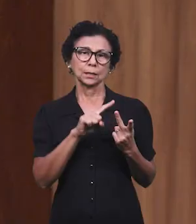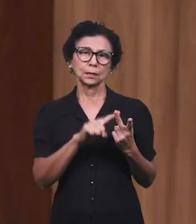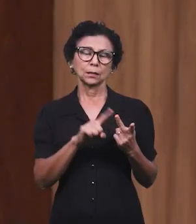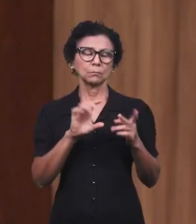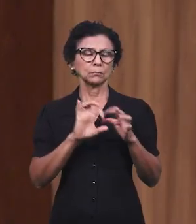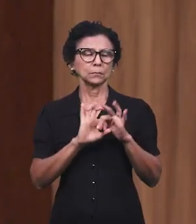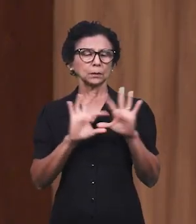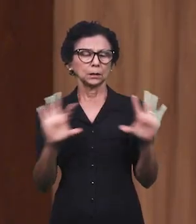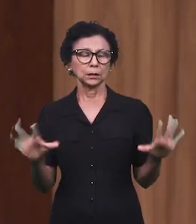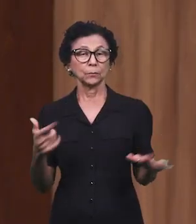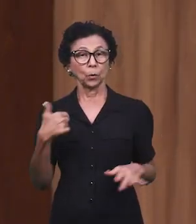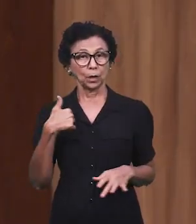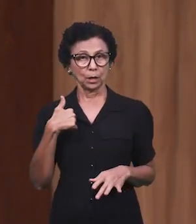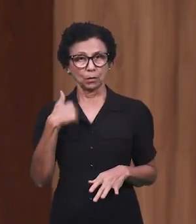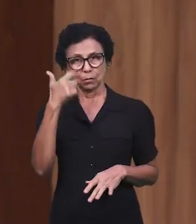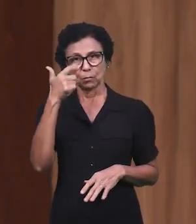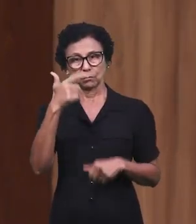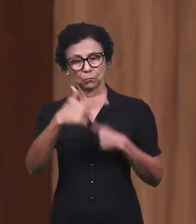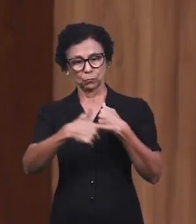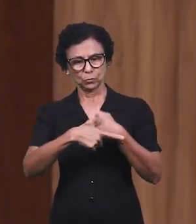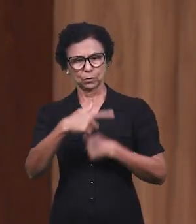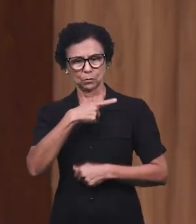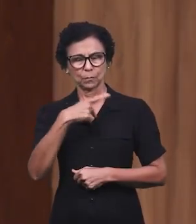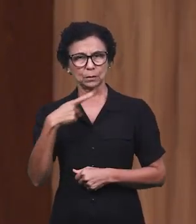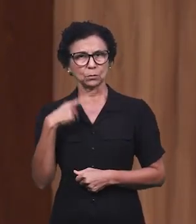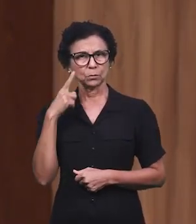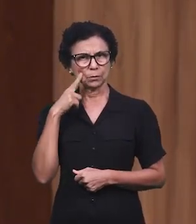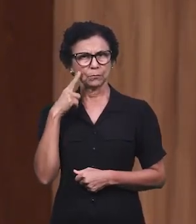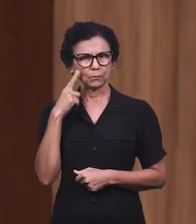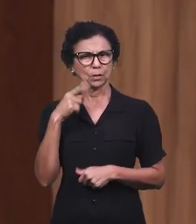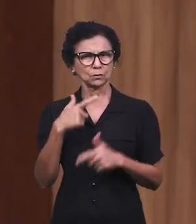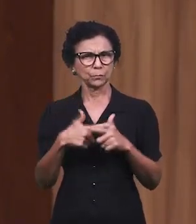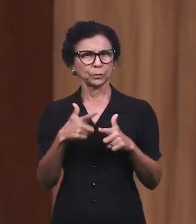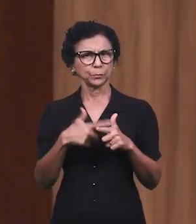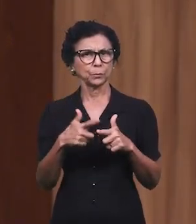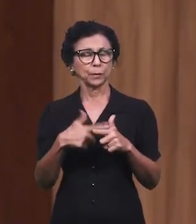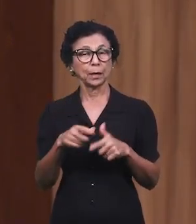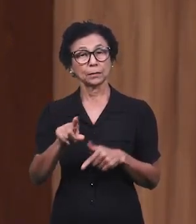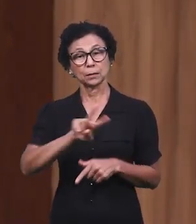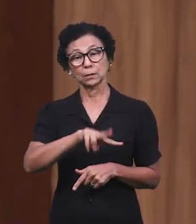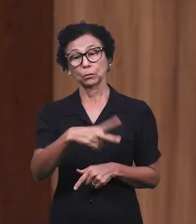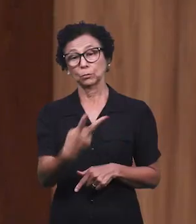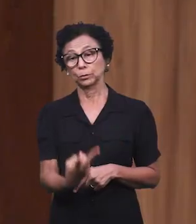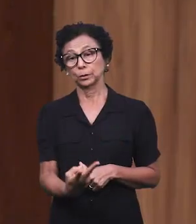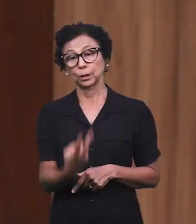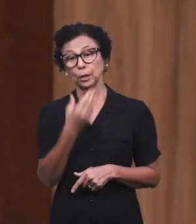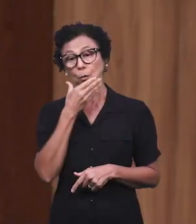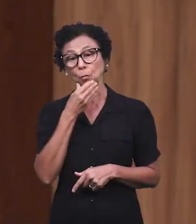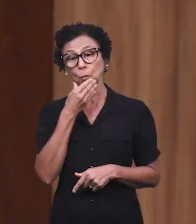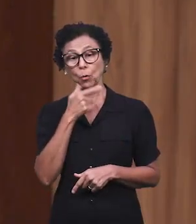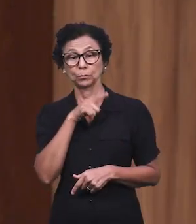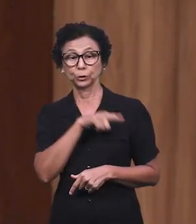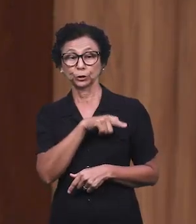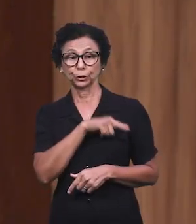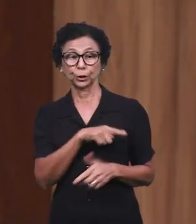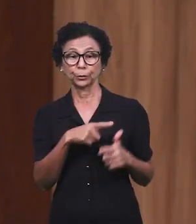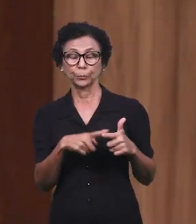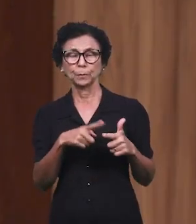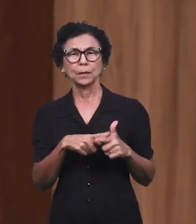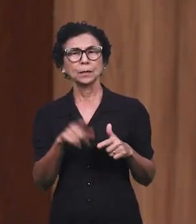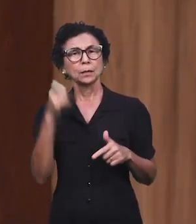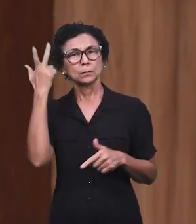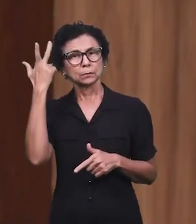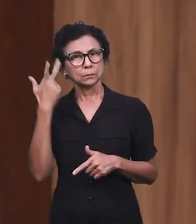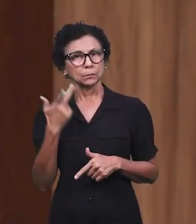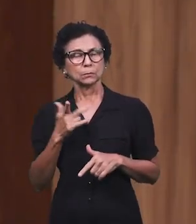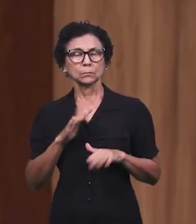mais problema. Às vezes você encontra também o contrário, um genro com problema com sogra. Mas o mais comum é a